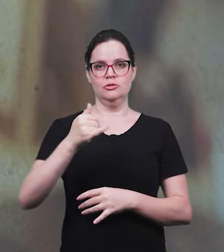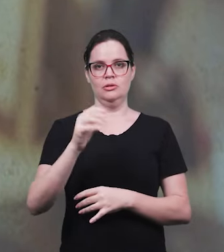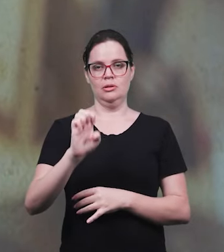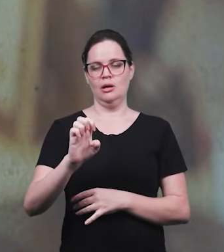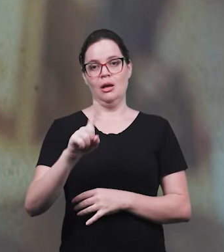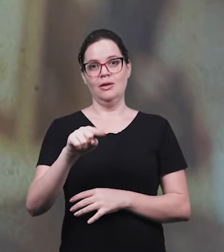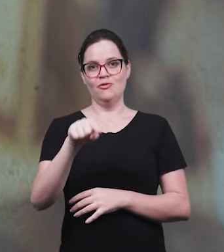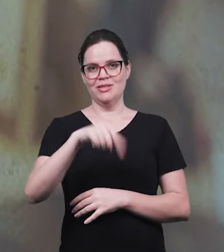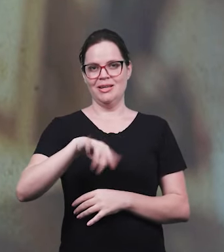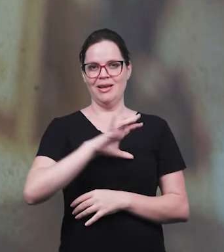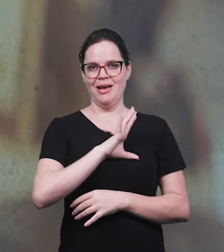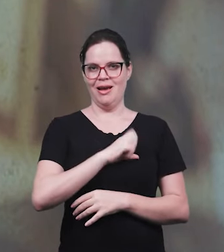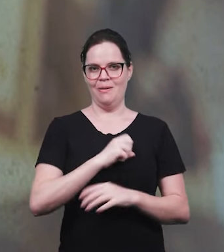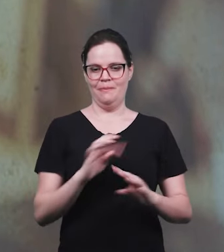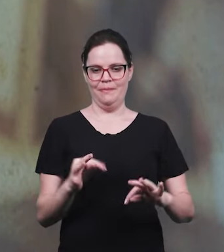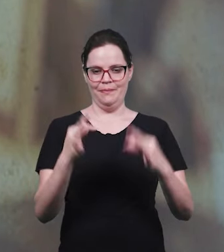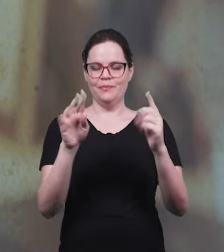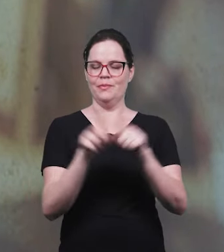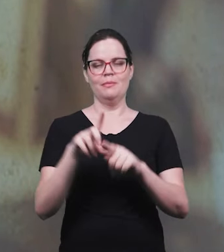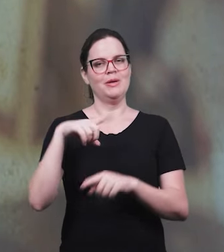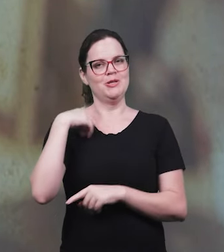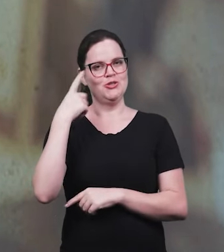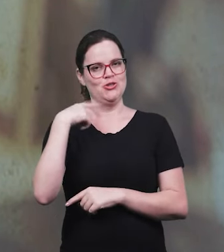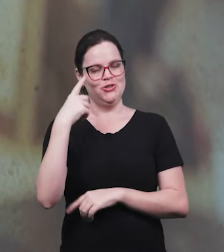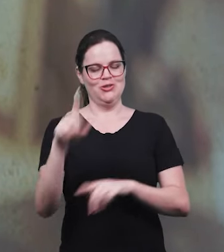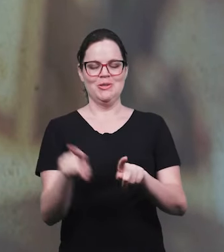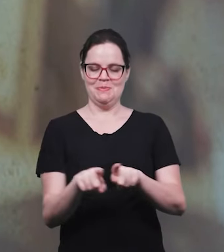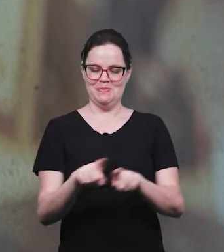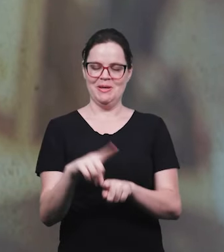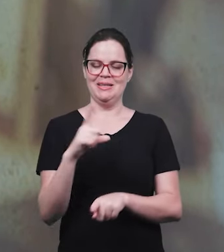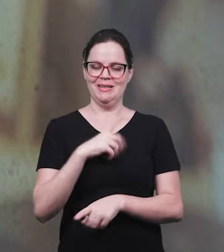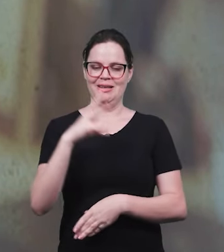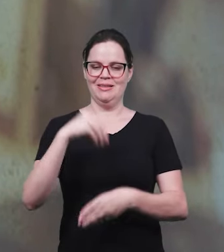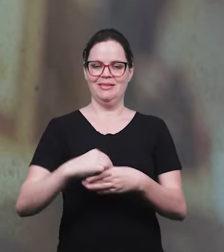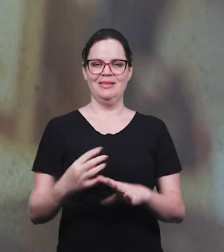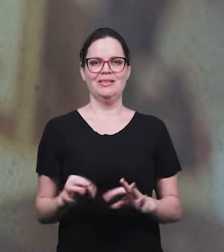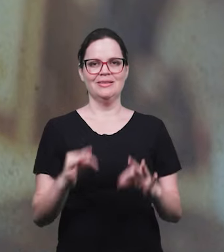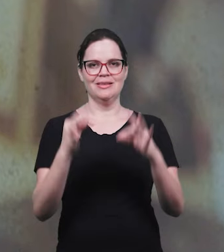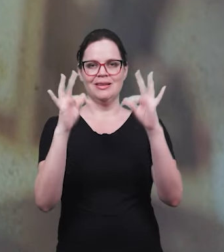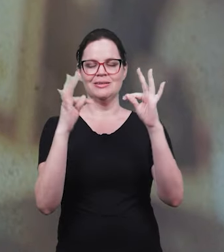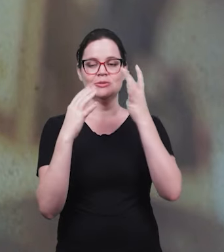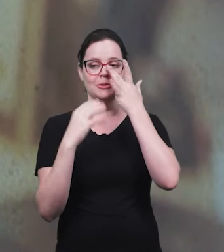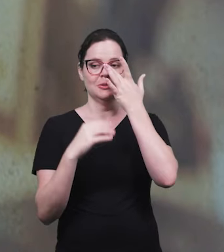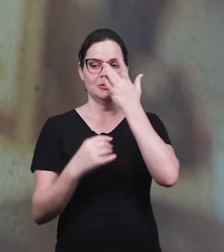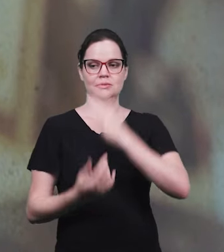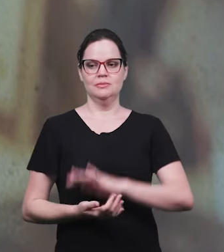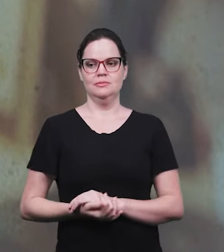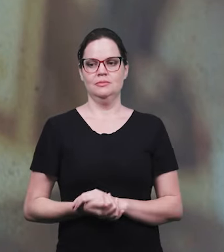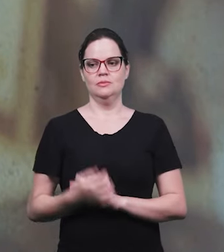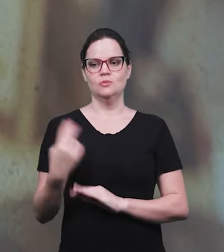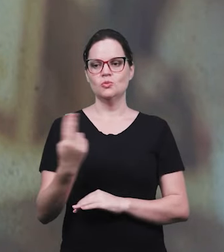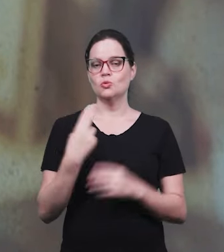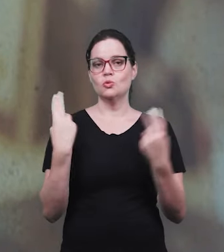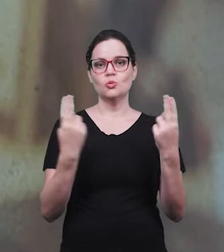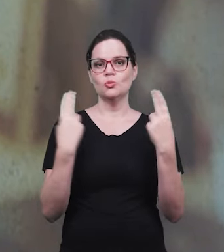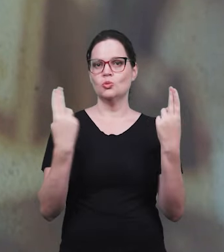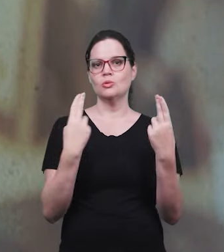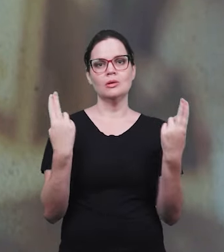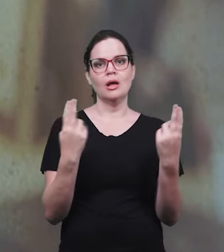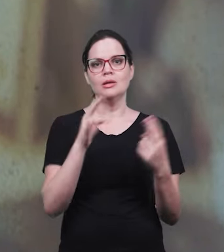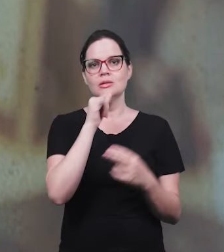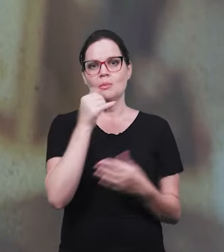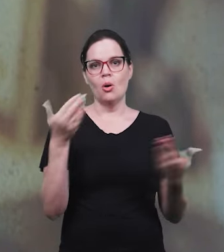de tecnologia, sim, o direito também, a gente lida com tecnologia, não tem como um advogado,